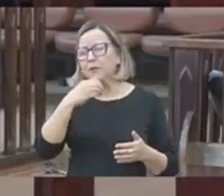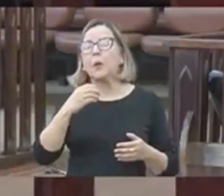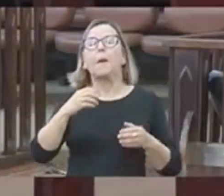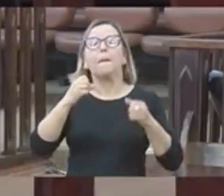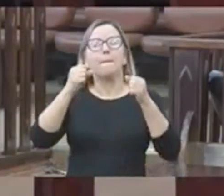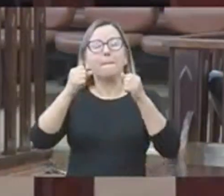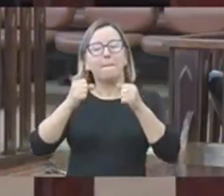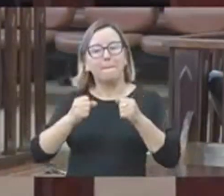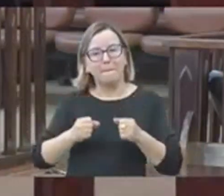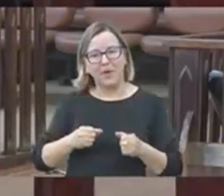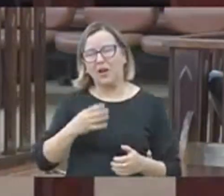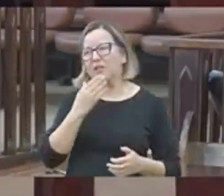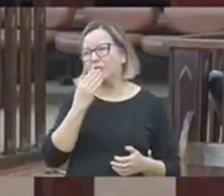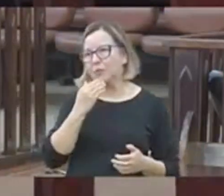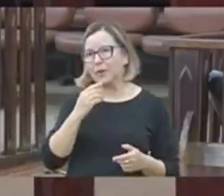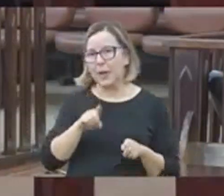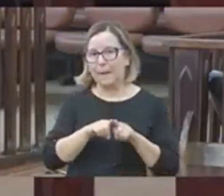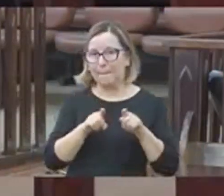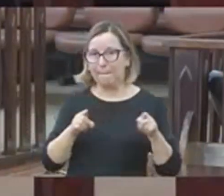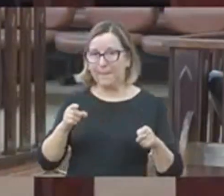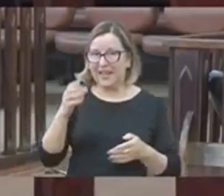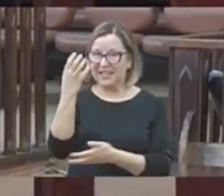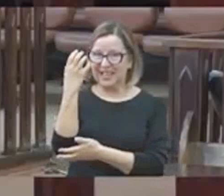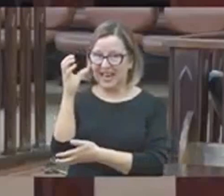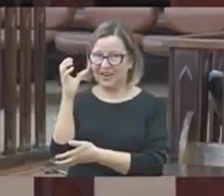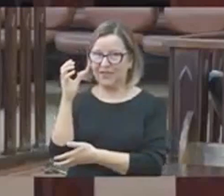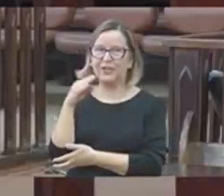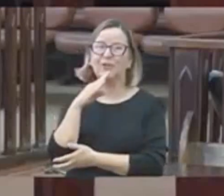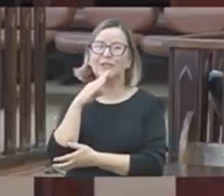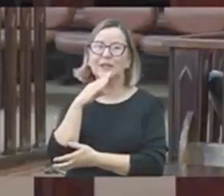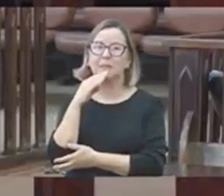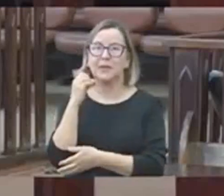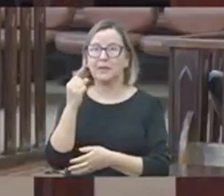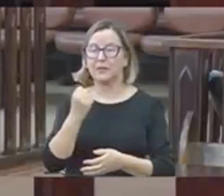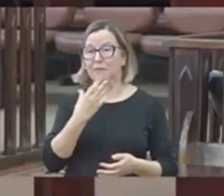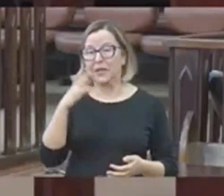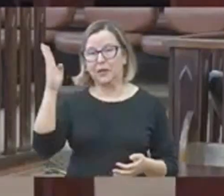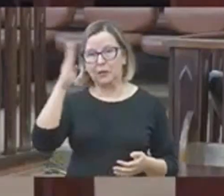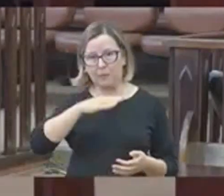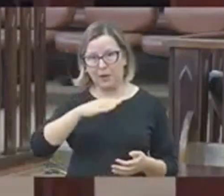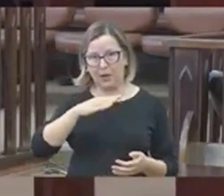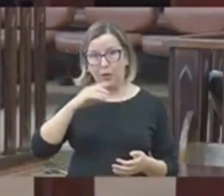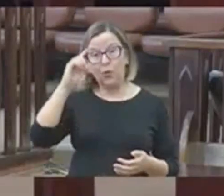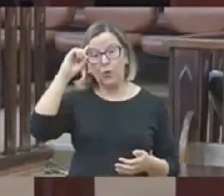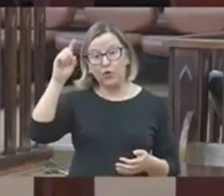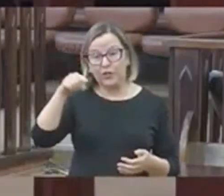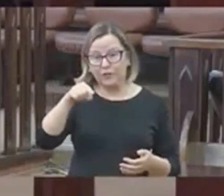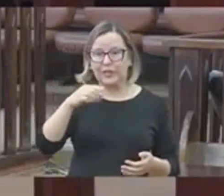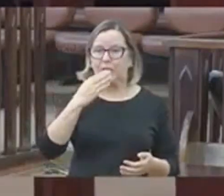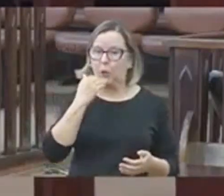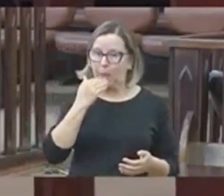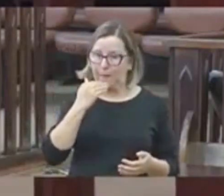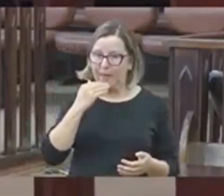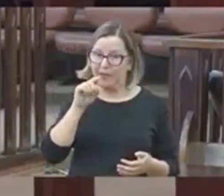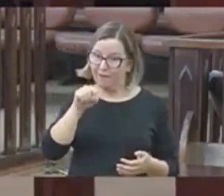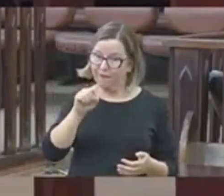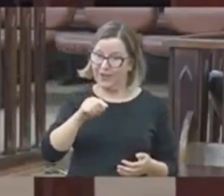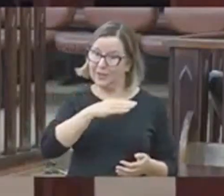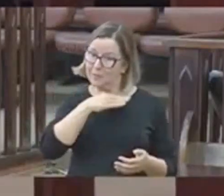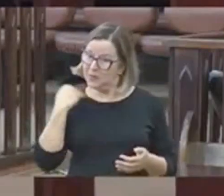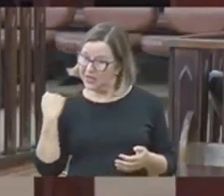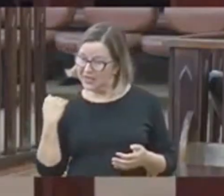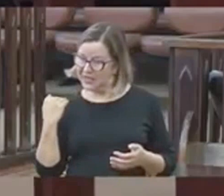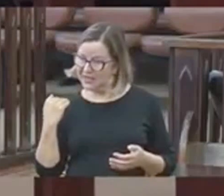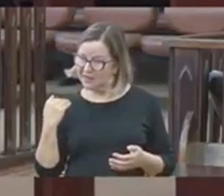conhecimento do bem e do mal você não coma, porque no dia que você comer você vai morrer. E a verdade é